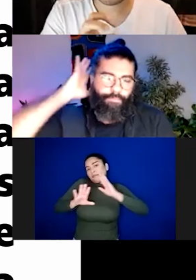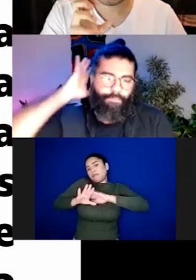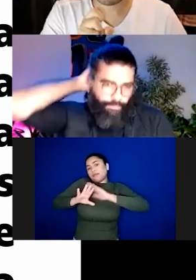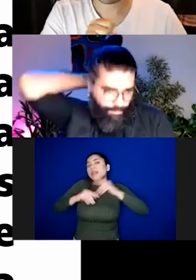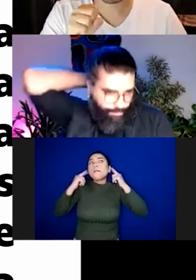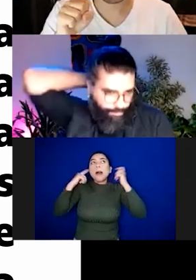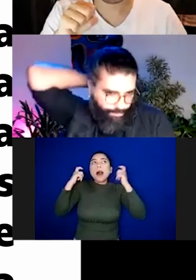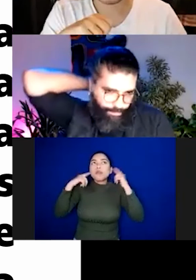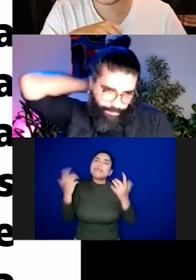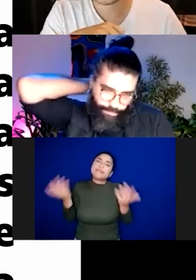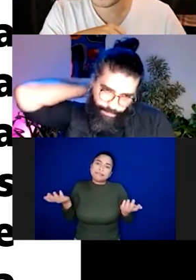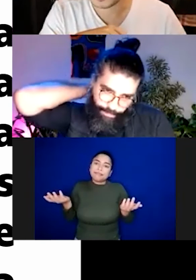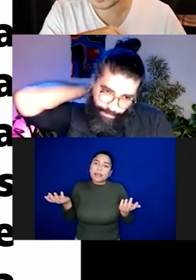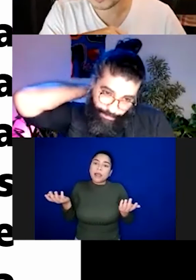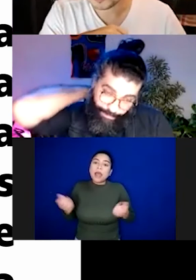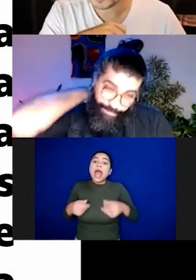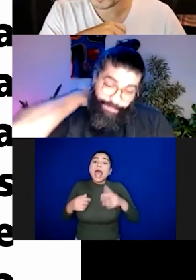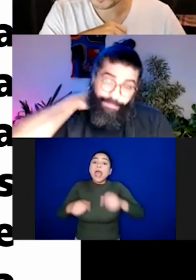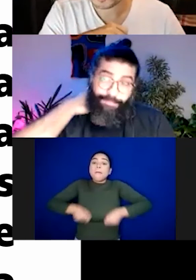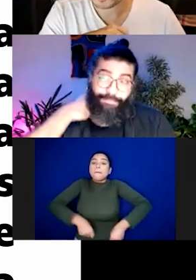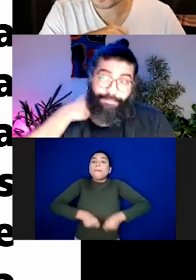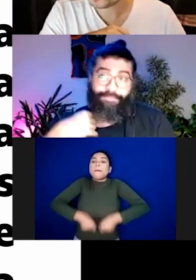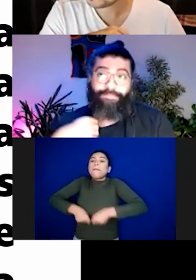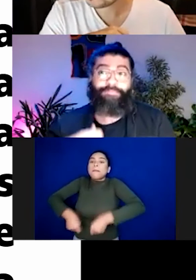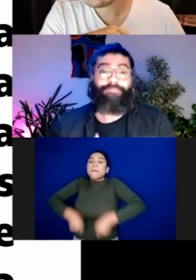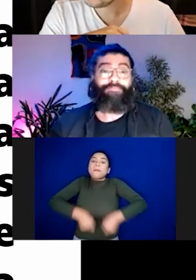todos escutaram Mas é uma britadeira ouvi-la